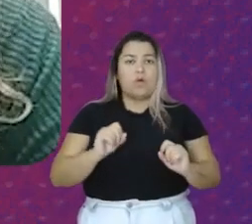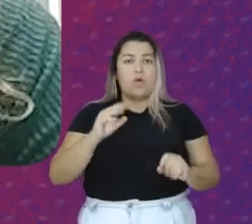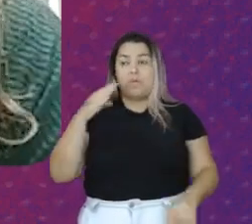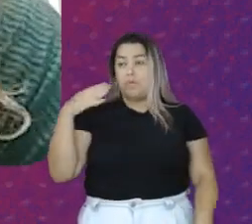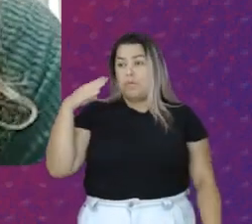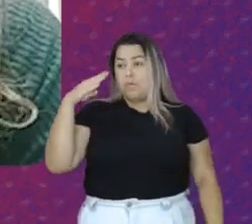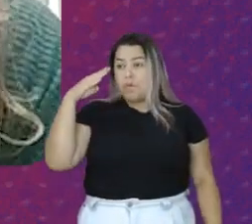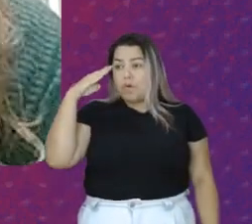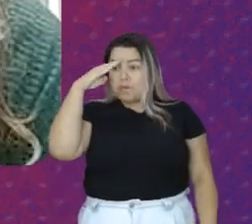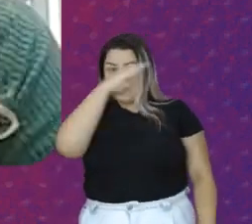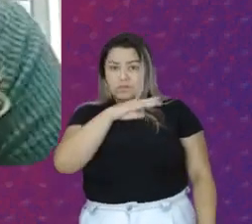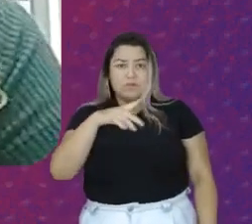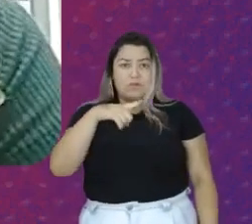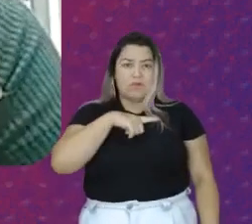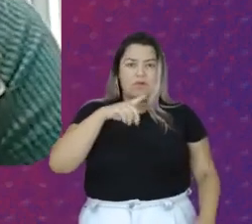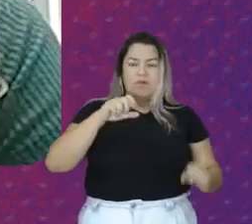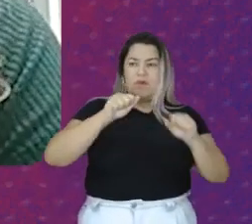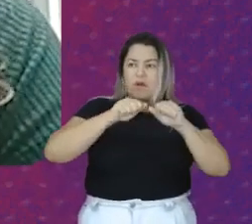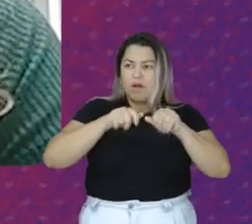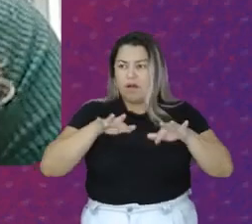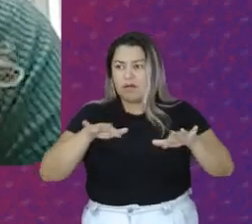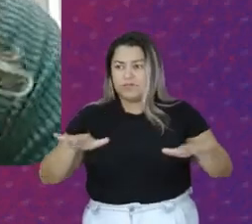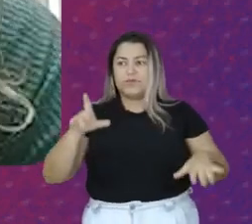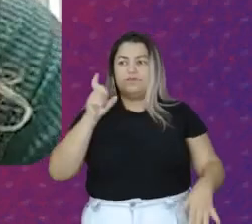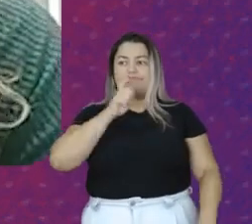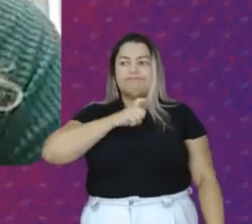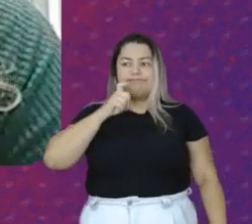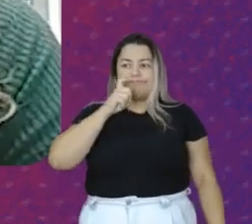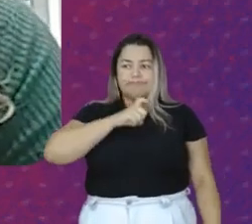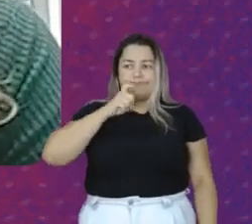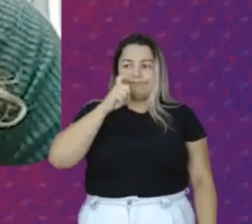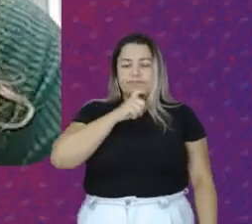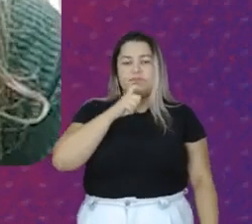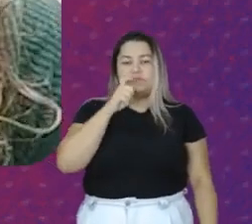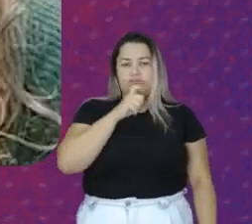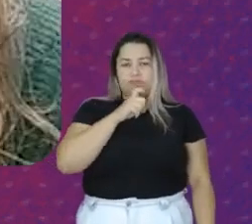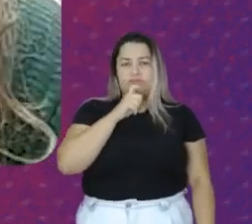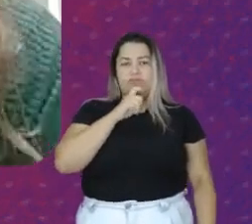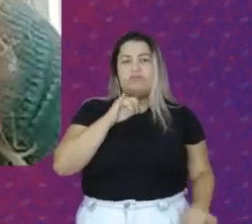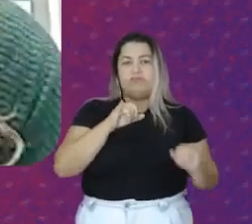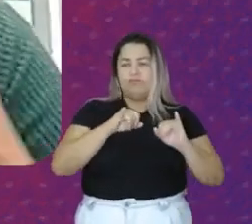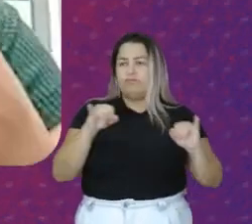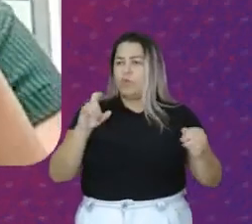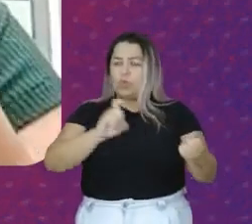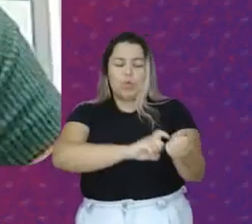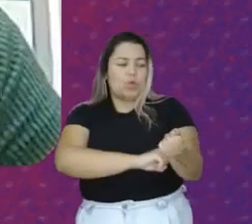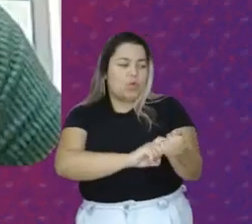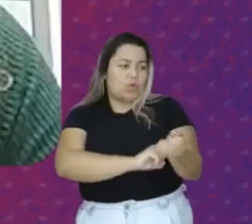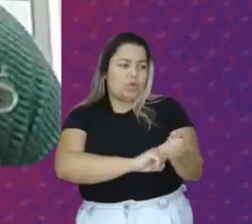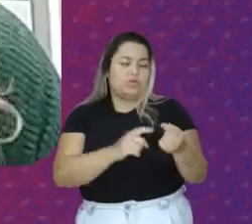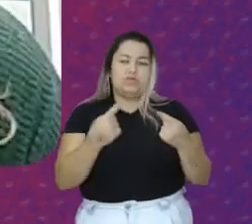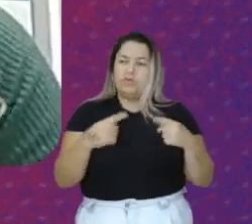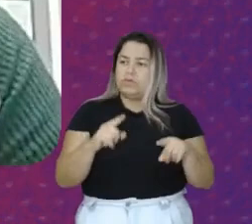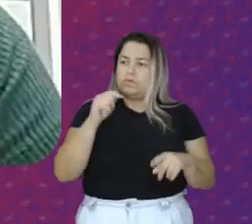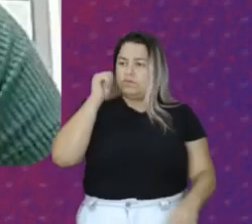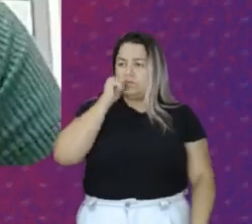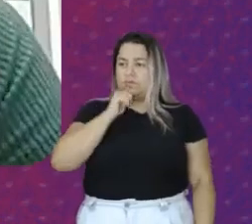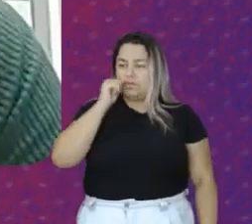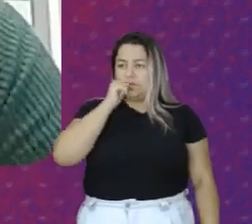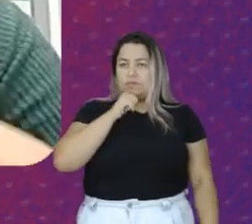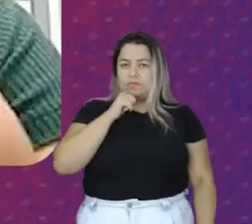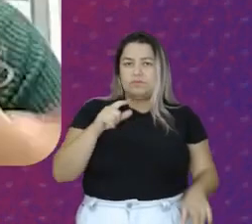Então o exemplo vem lá de cima, né? Propagava fake news, propagava ódio, né, contra as mulheres, ódio